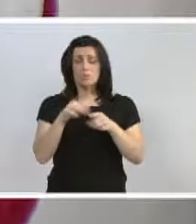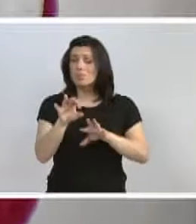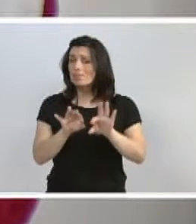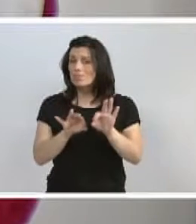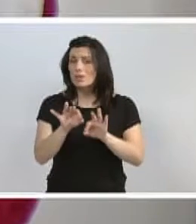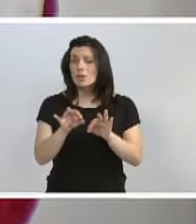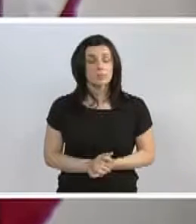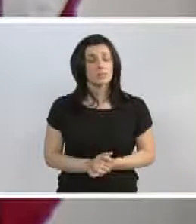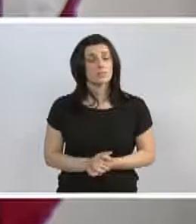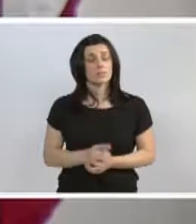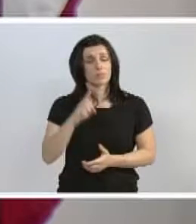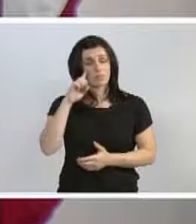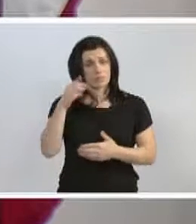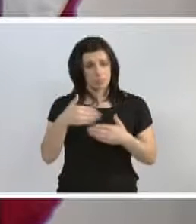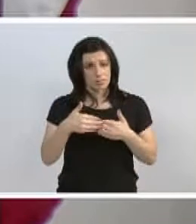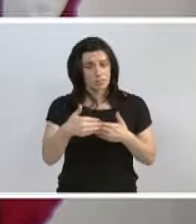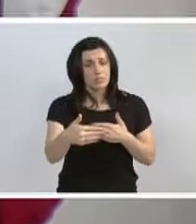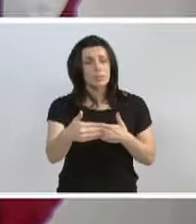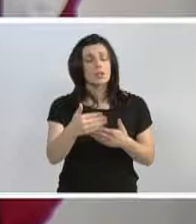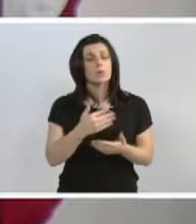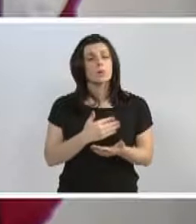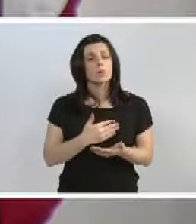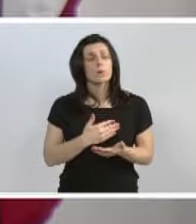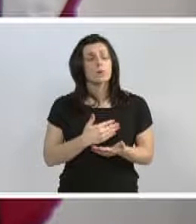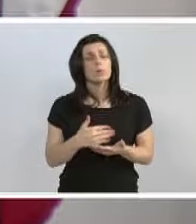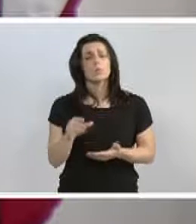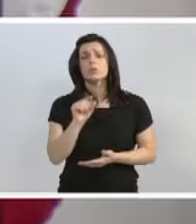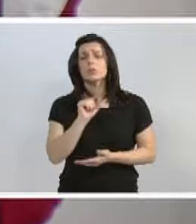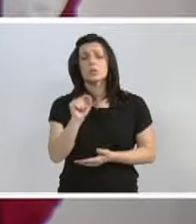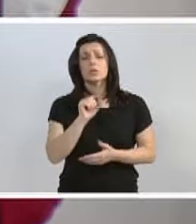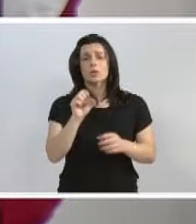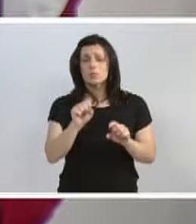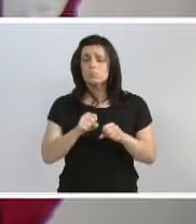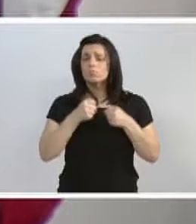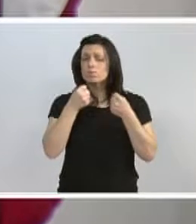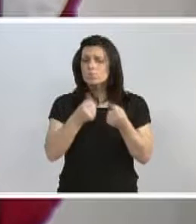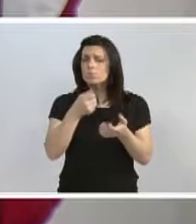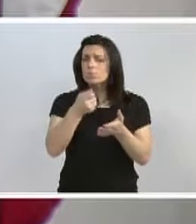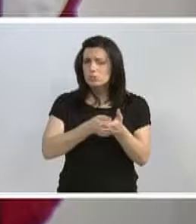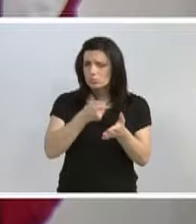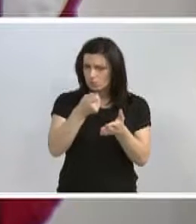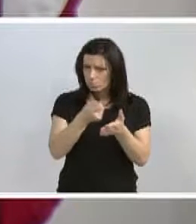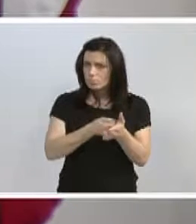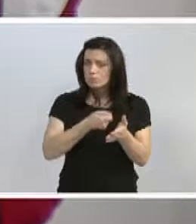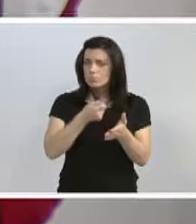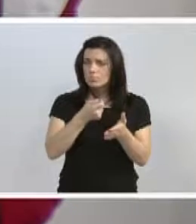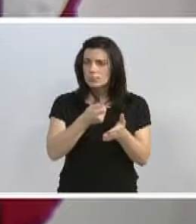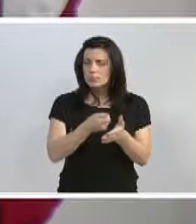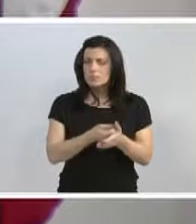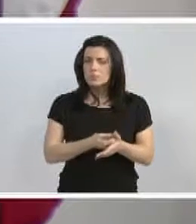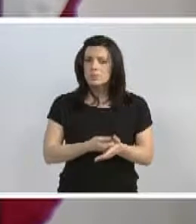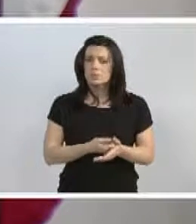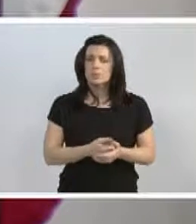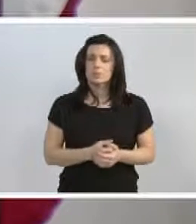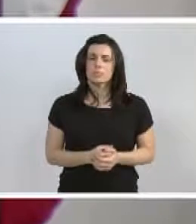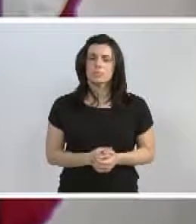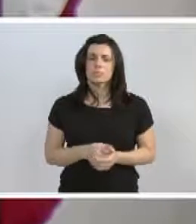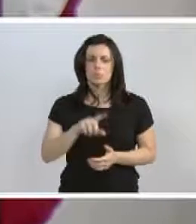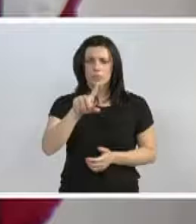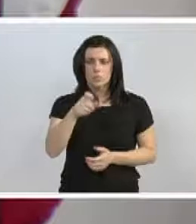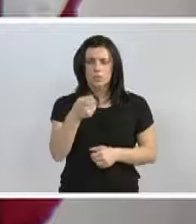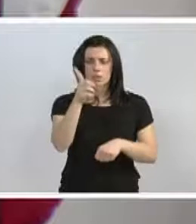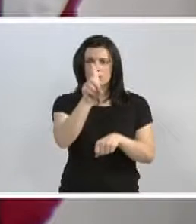estimação já o vereador marcos da rosa pediu apoio para a semana municipal de conscientização daniel